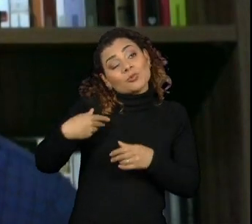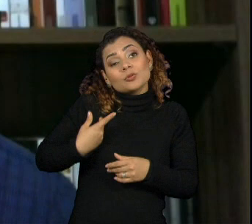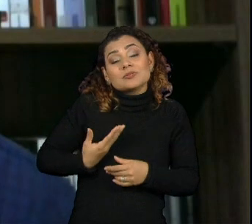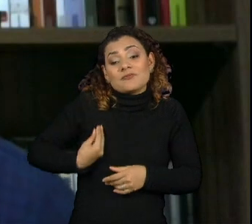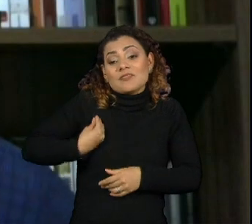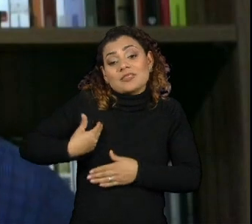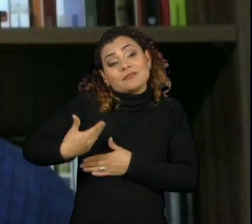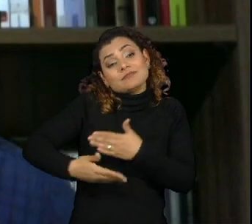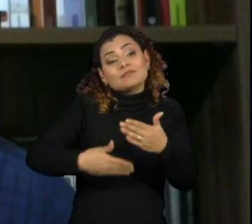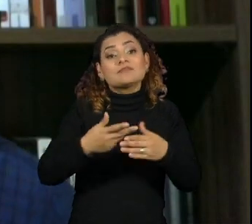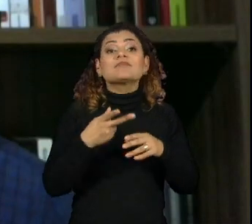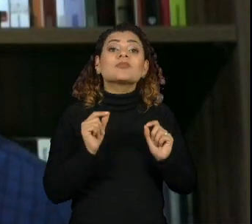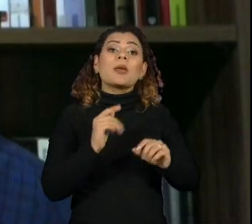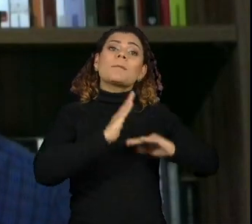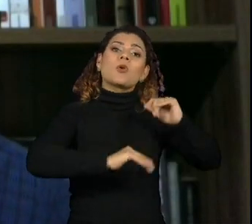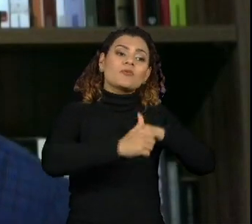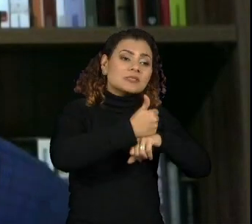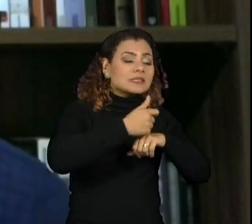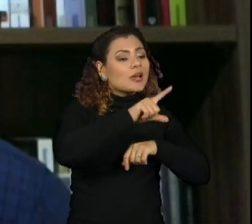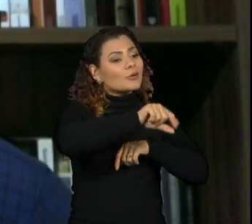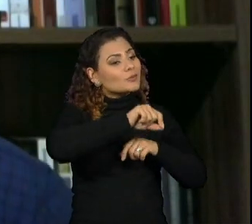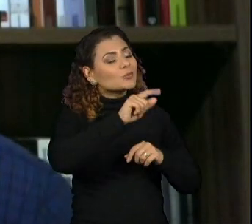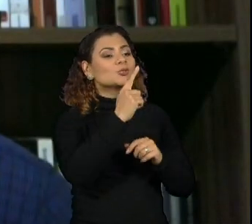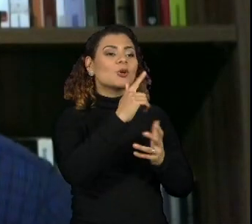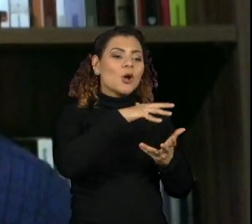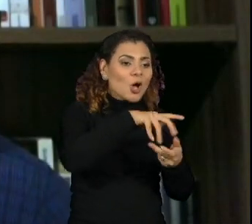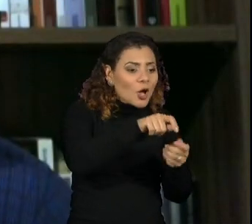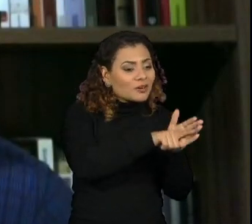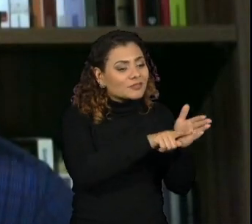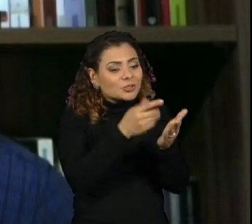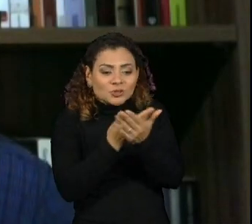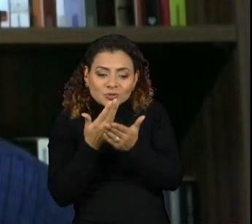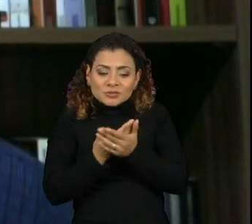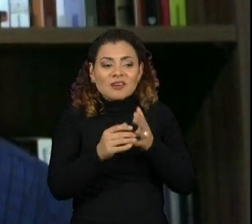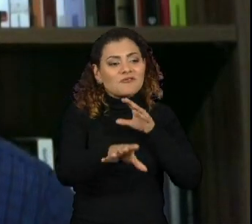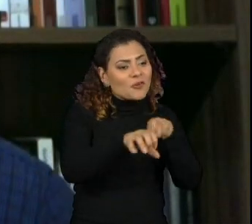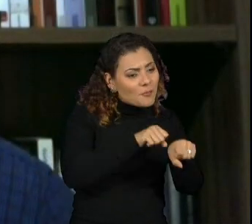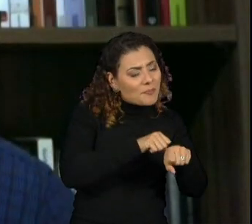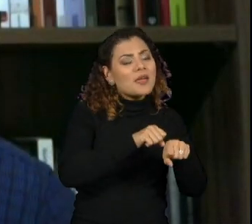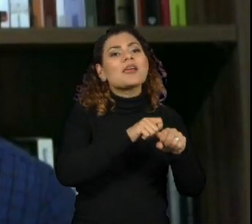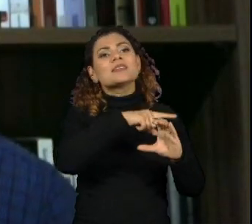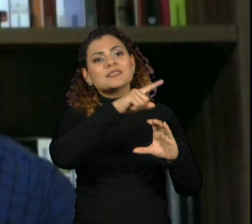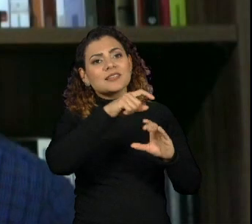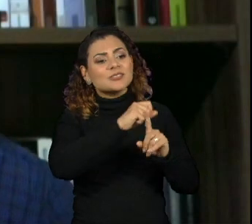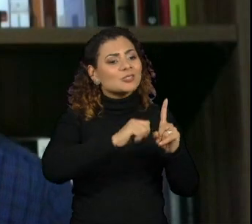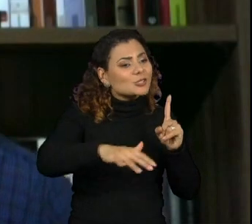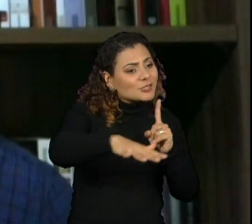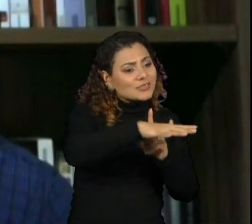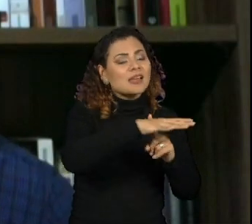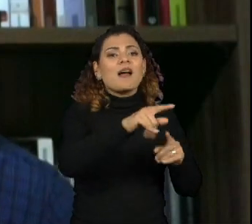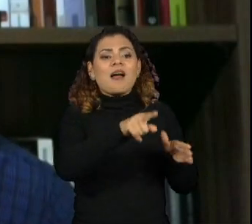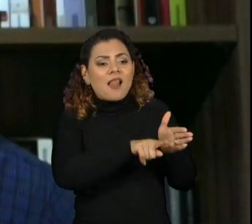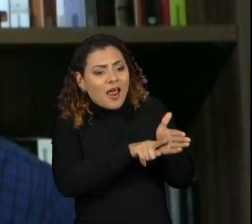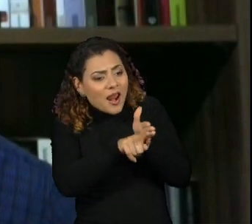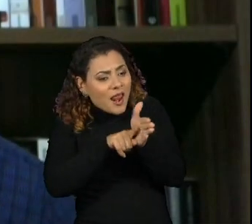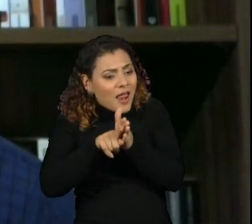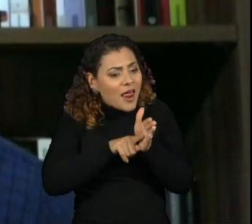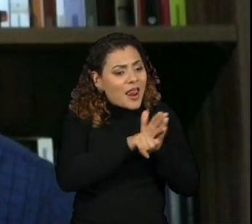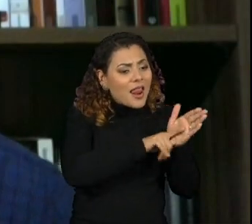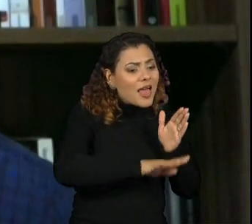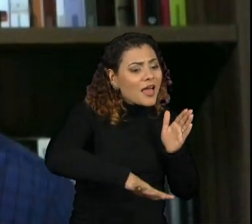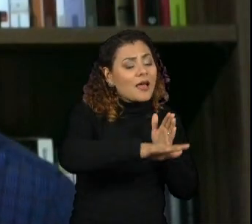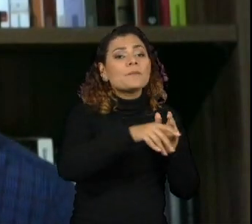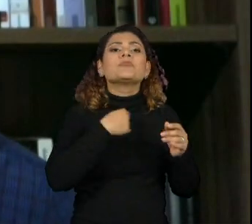caminho, fui procurar uma profissão, fui ser geógrafo, me formei cientista social, né? Eu